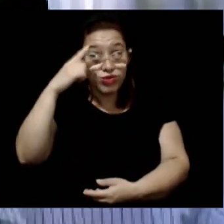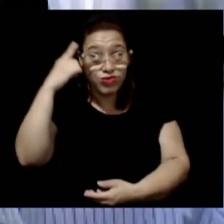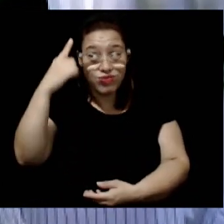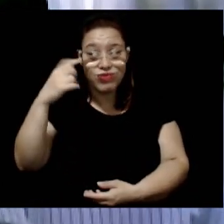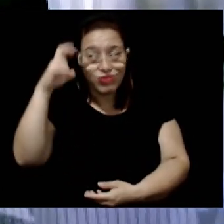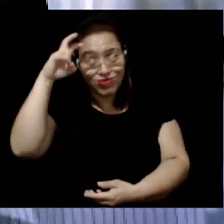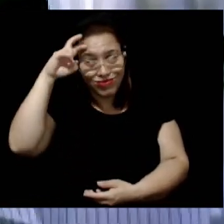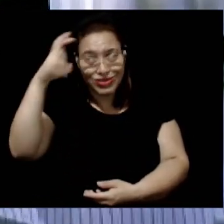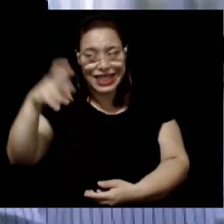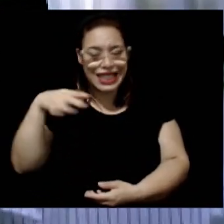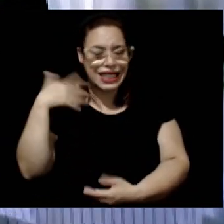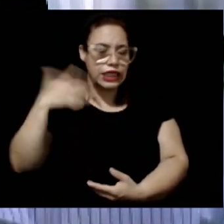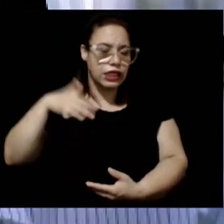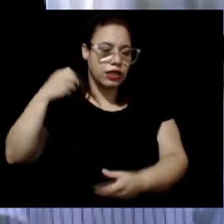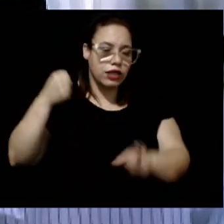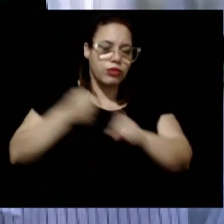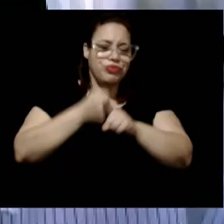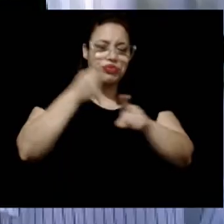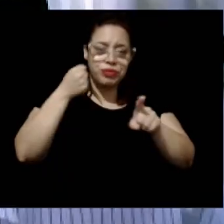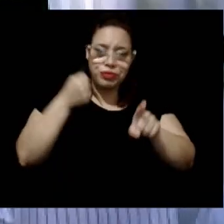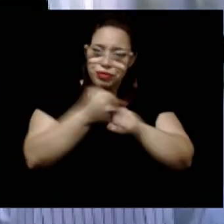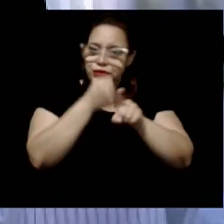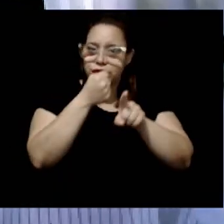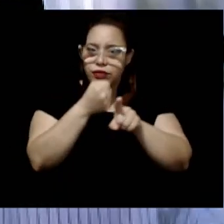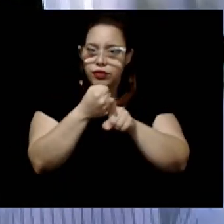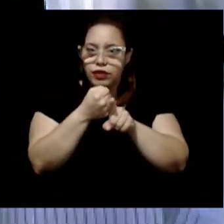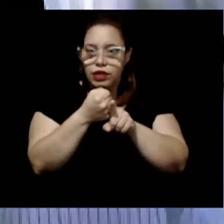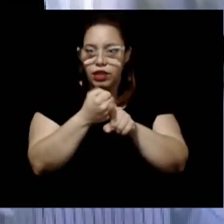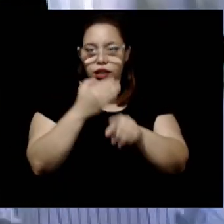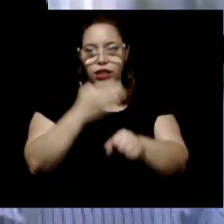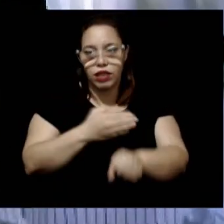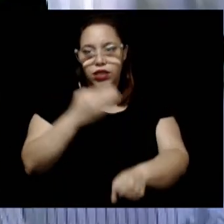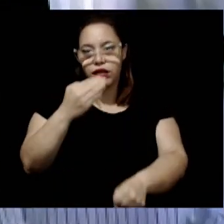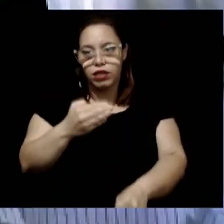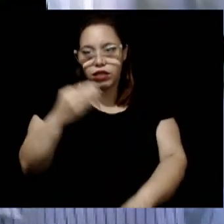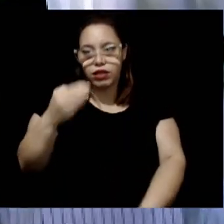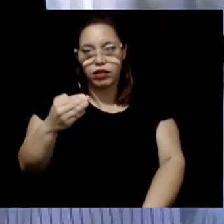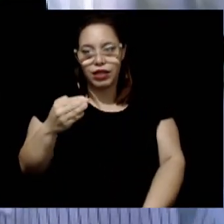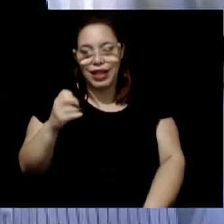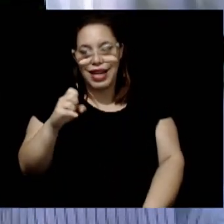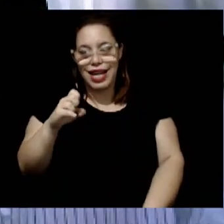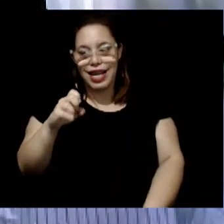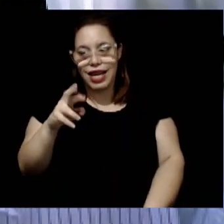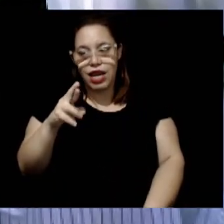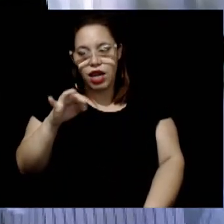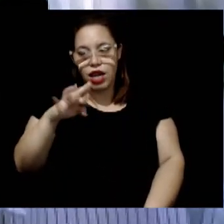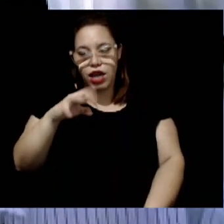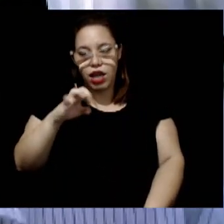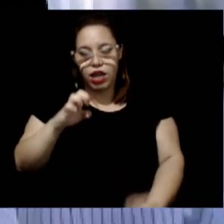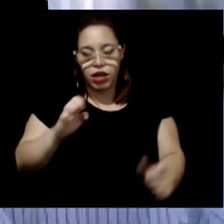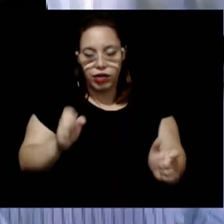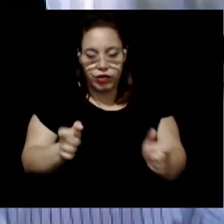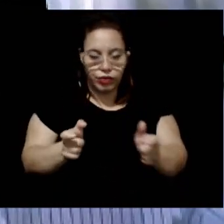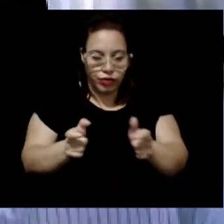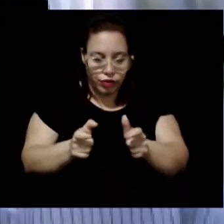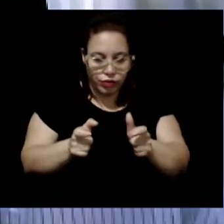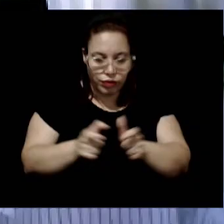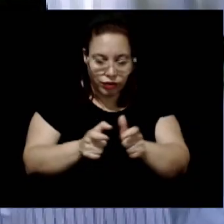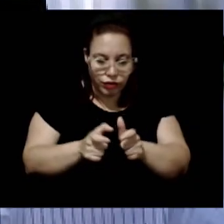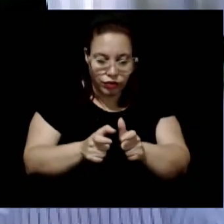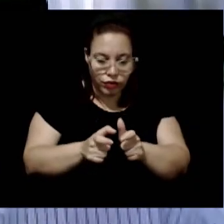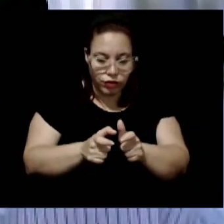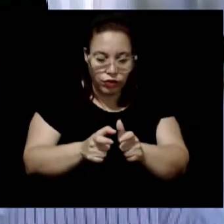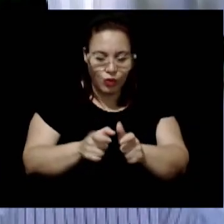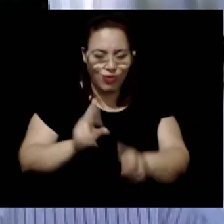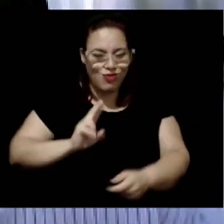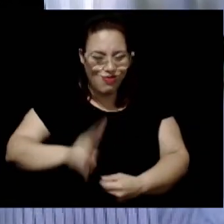grande agudo. Ao longo do tempo, essas crises podem diminuir o intervalo e pode se tornar até crônico,